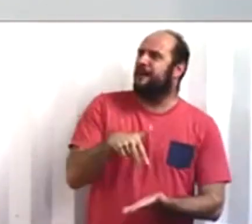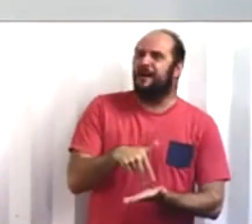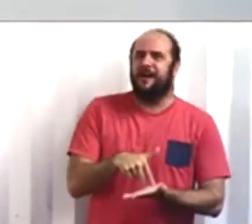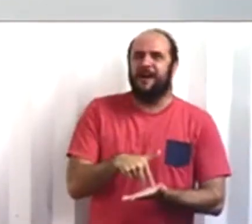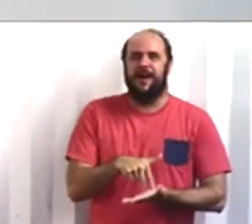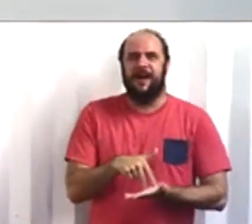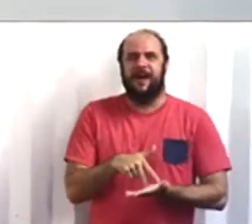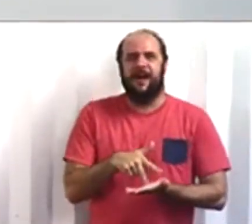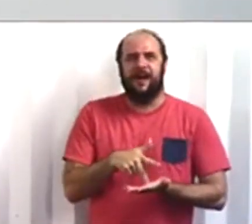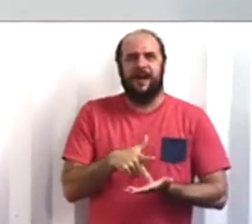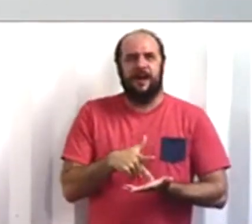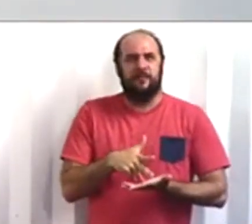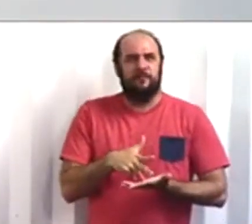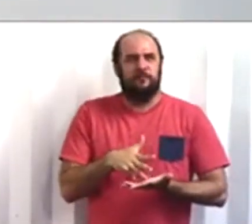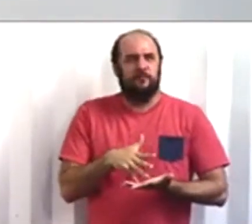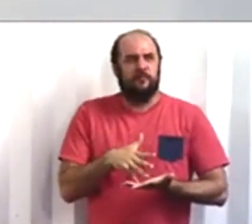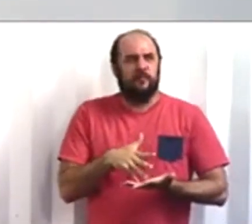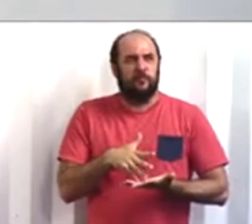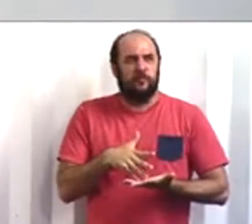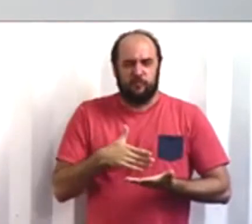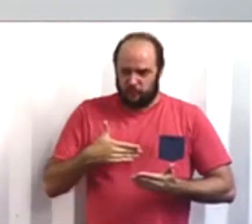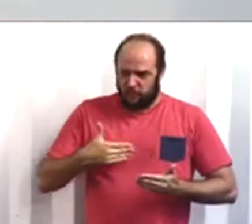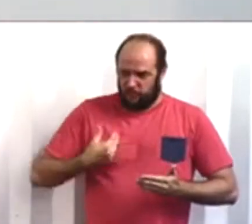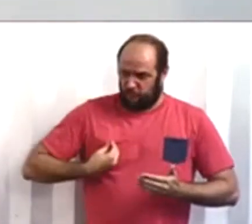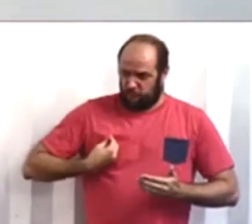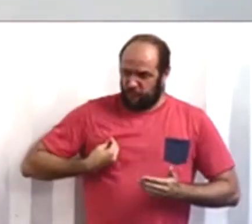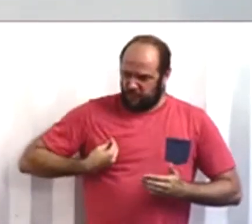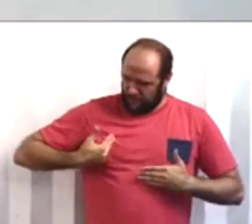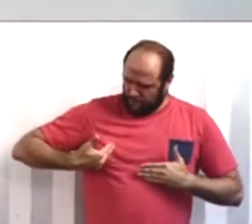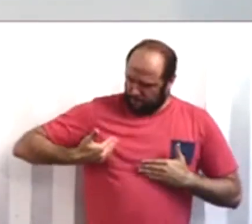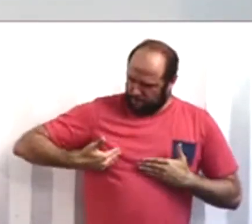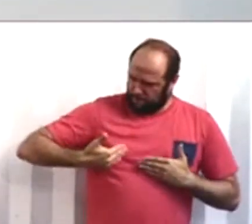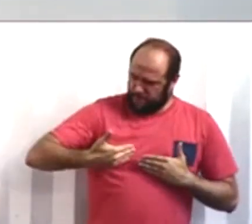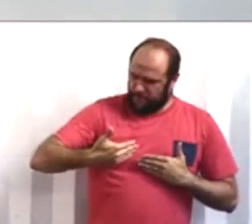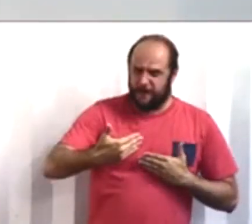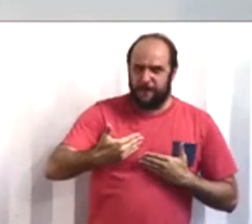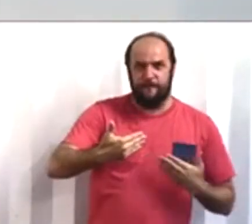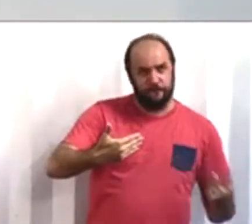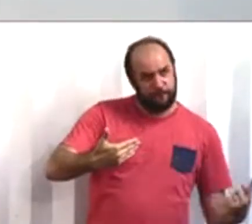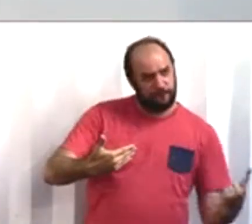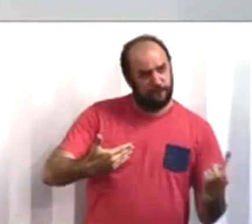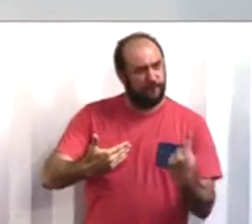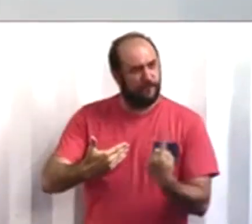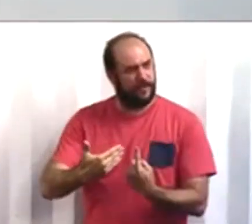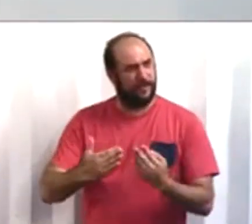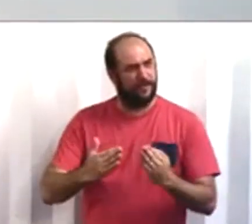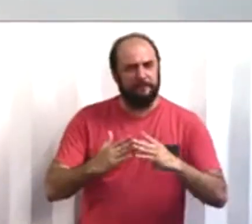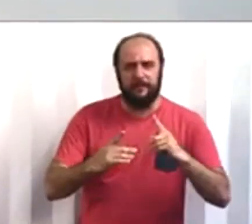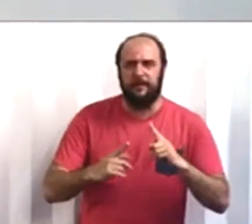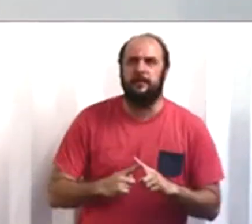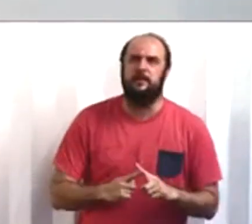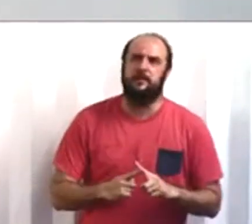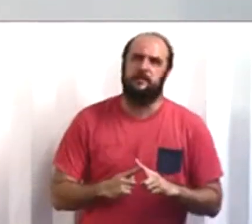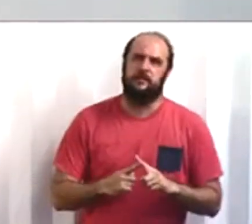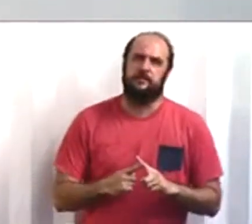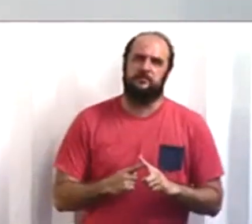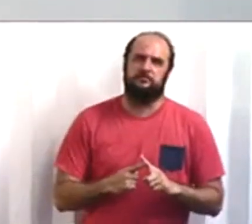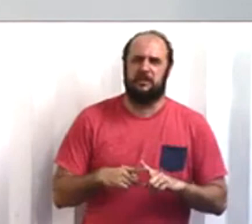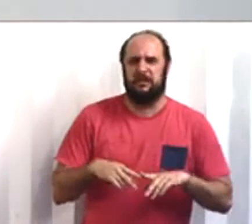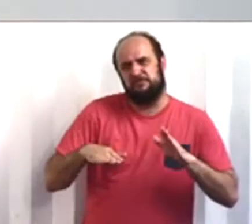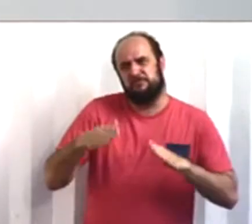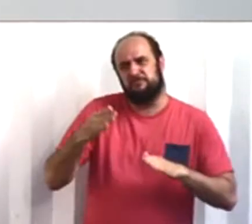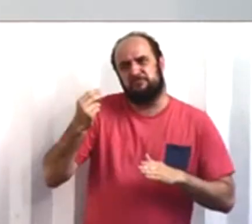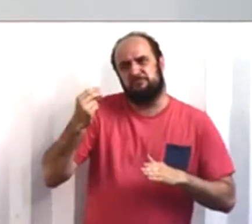simplesmente, mas para de maneira ordenada, como na sua vida já existe, vir à igreja? Talvez algum tempo você não venha